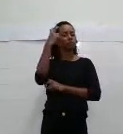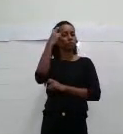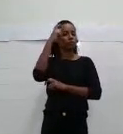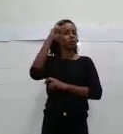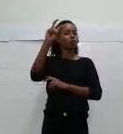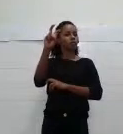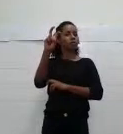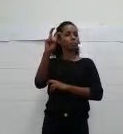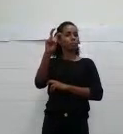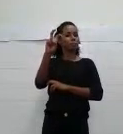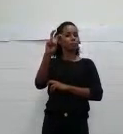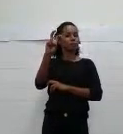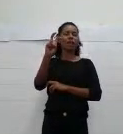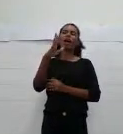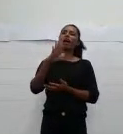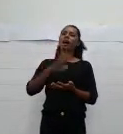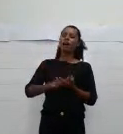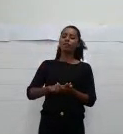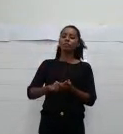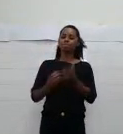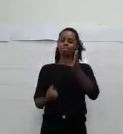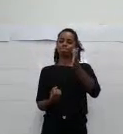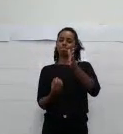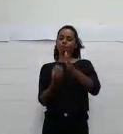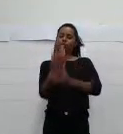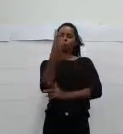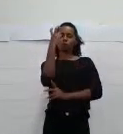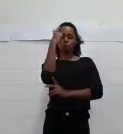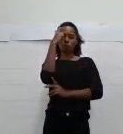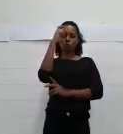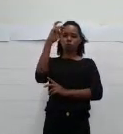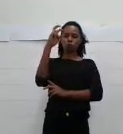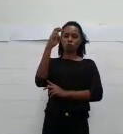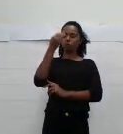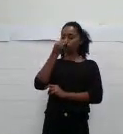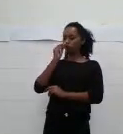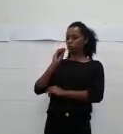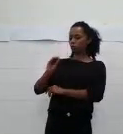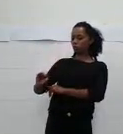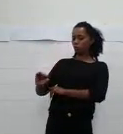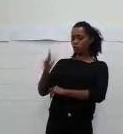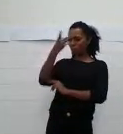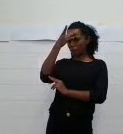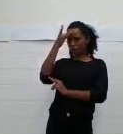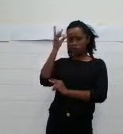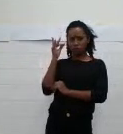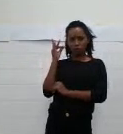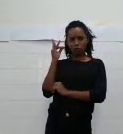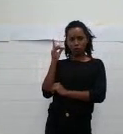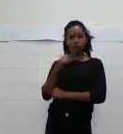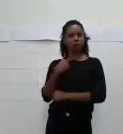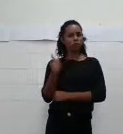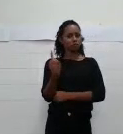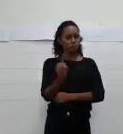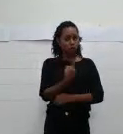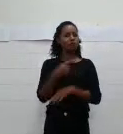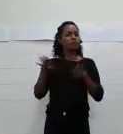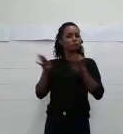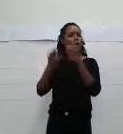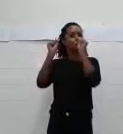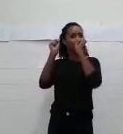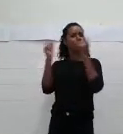cultura que cria hierarquizações, né, que exclui sujeitos, então nós também temos a capacidade